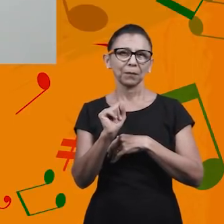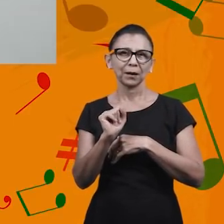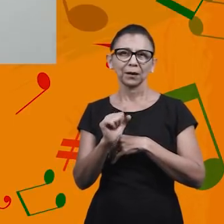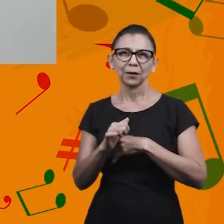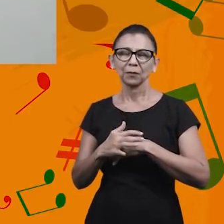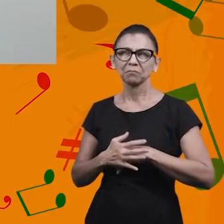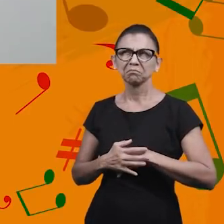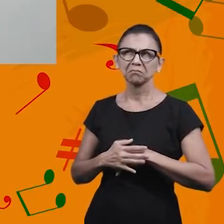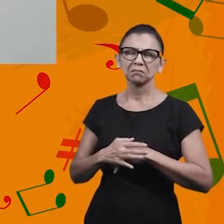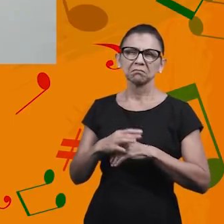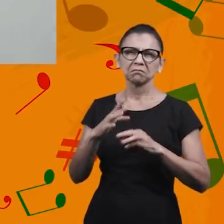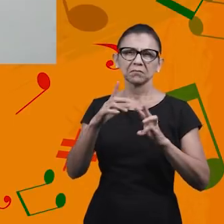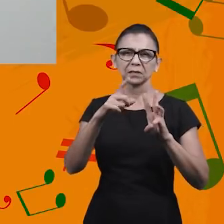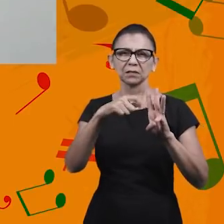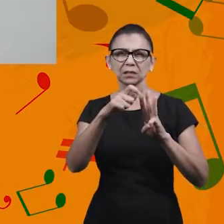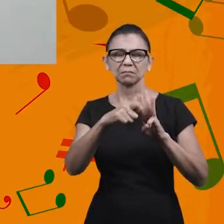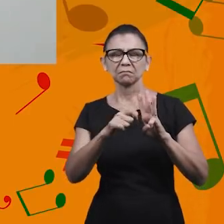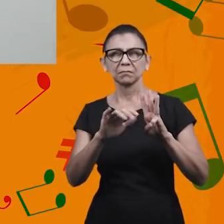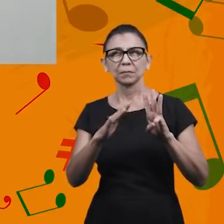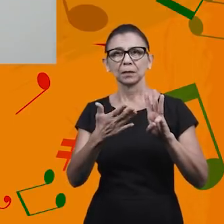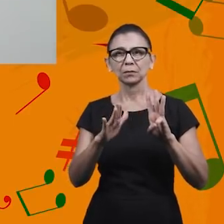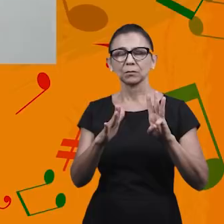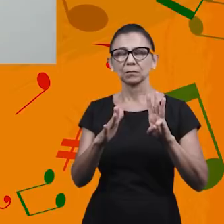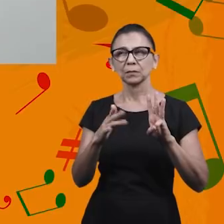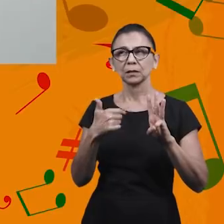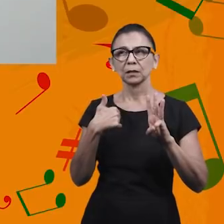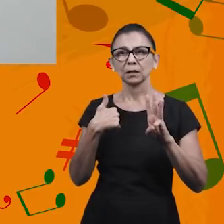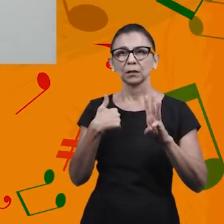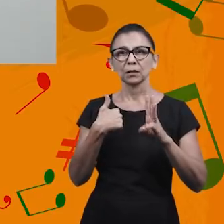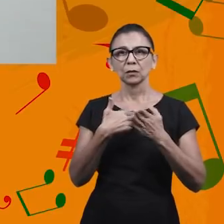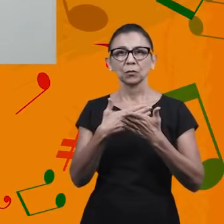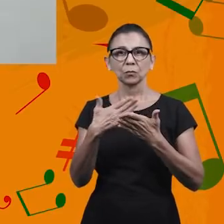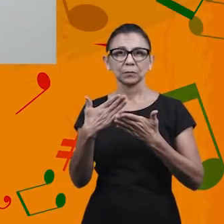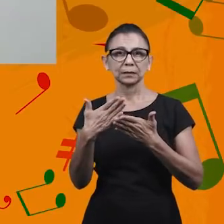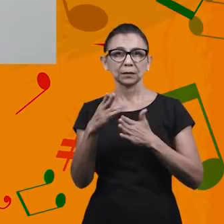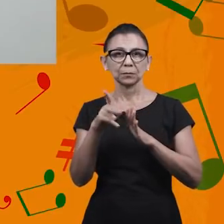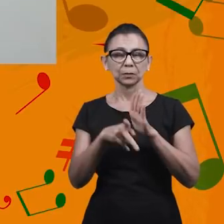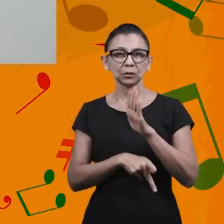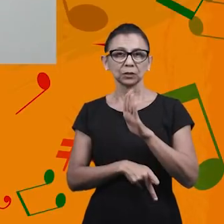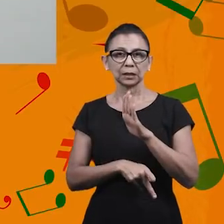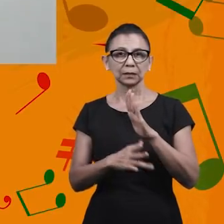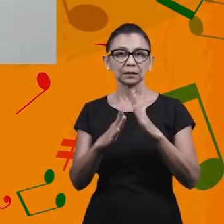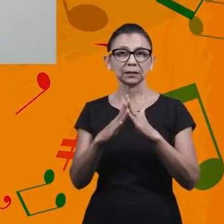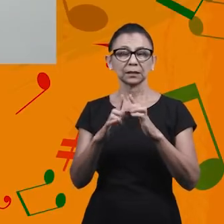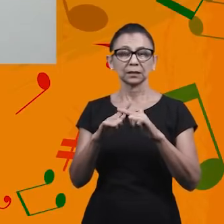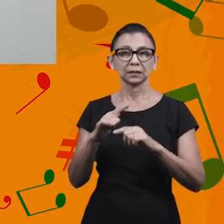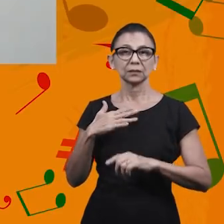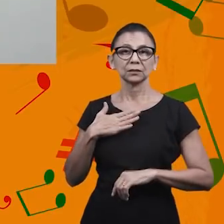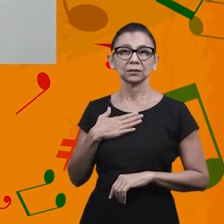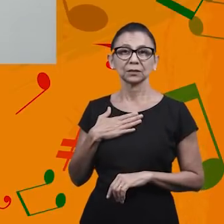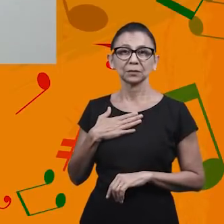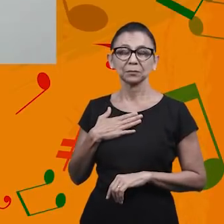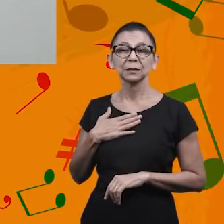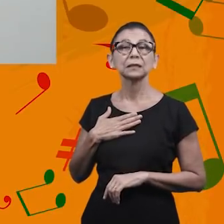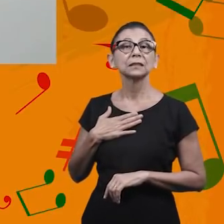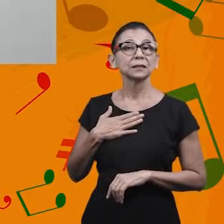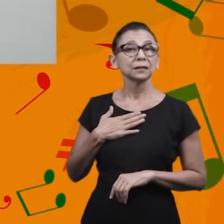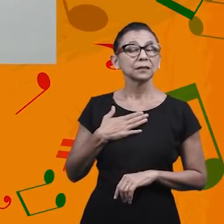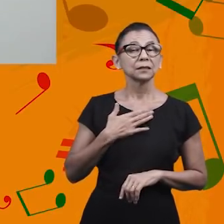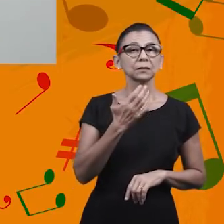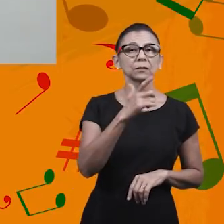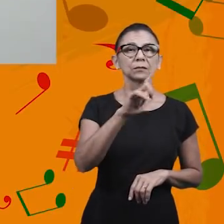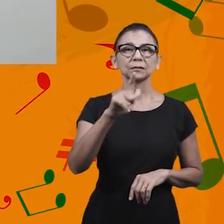concretizando. Vieram os cultos online, o programa Anunciando o Evangelho Eterno e o quadro Perfeito Louvor com a tia Janaína. E eu comecei a ver os